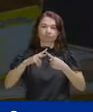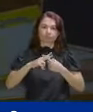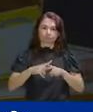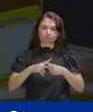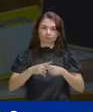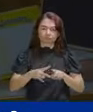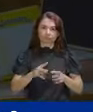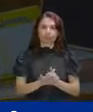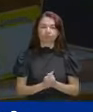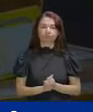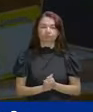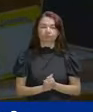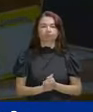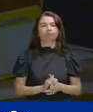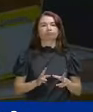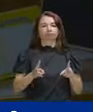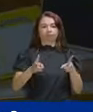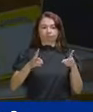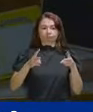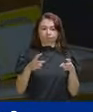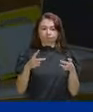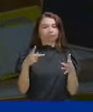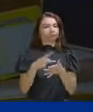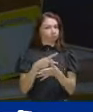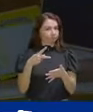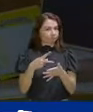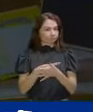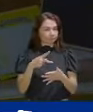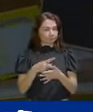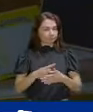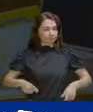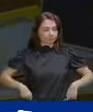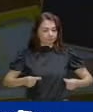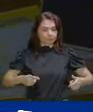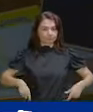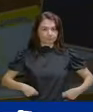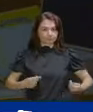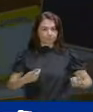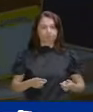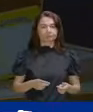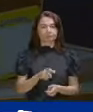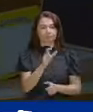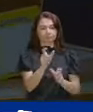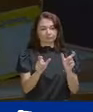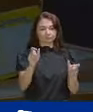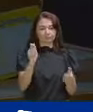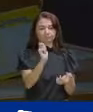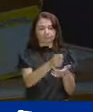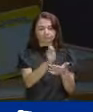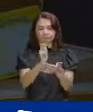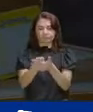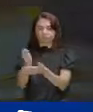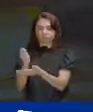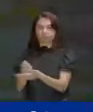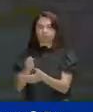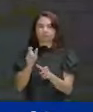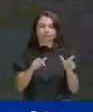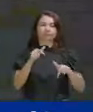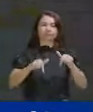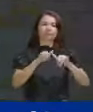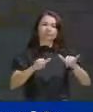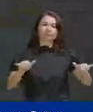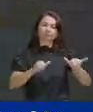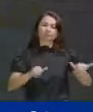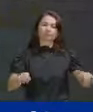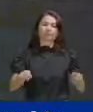de forma a reconhecer a irregularidade da despesa com o pessoal e o retorno dos autos para análise dos